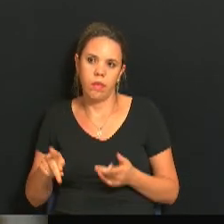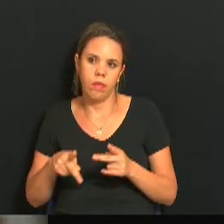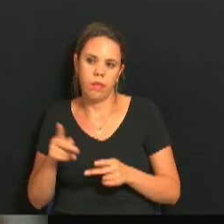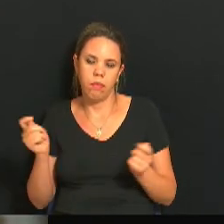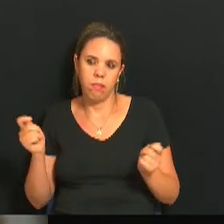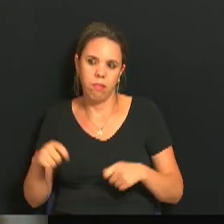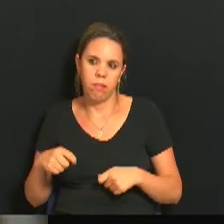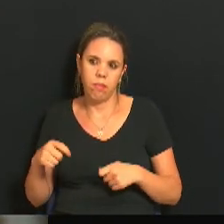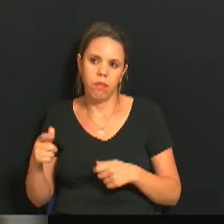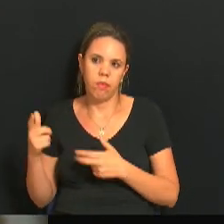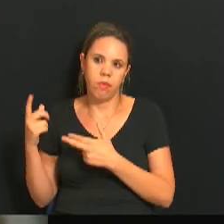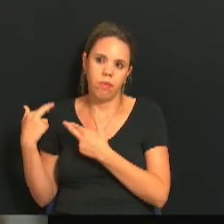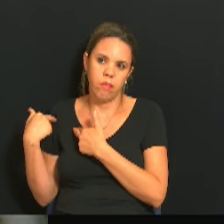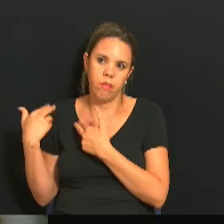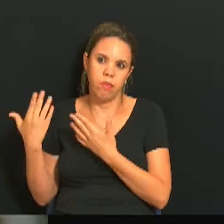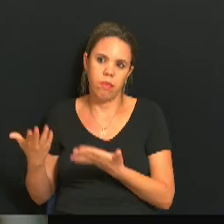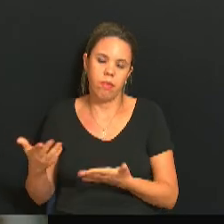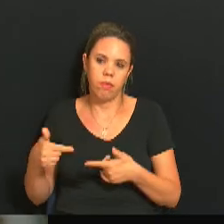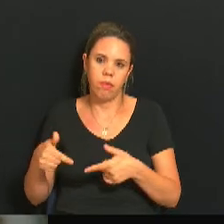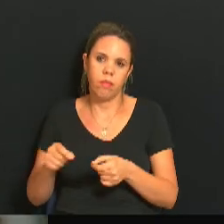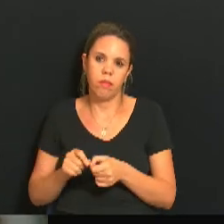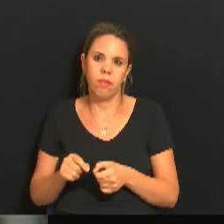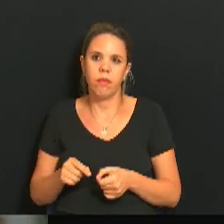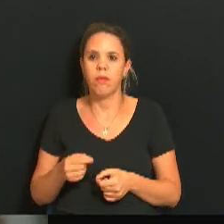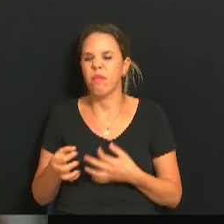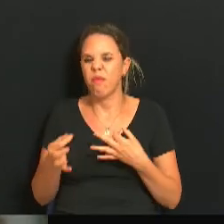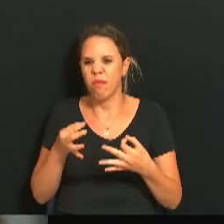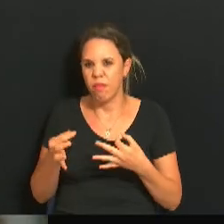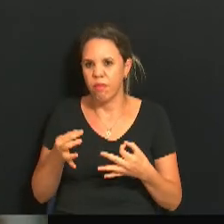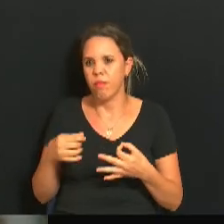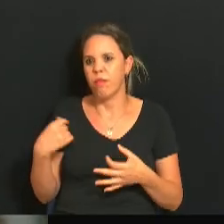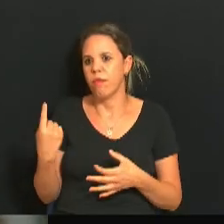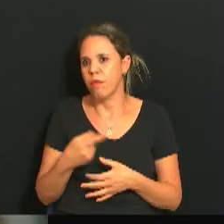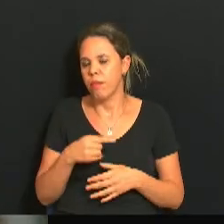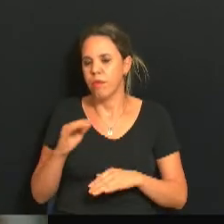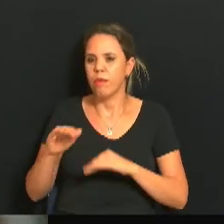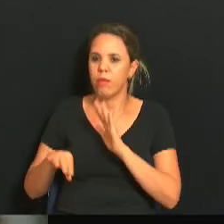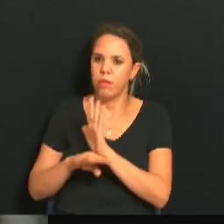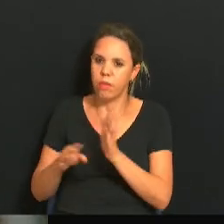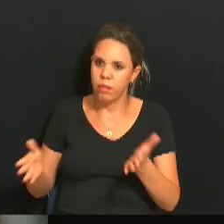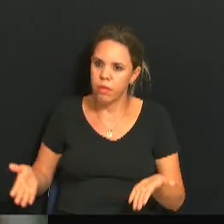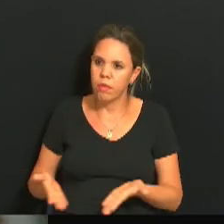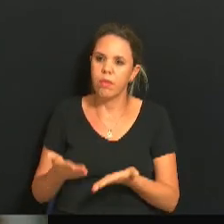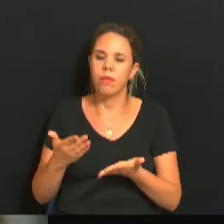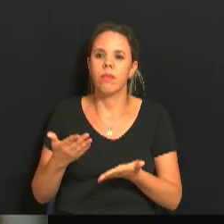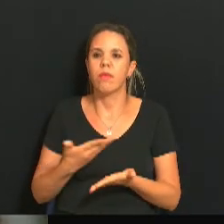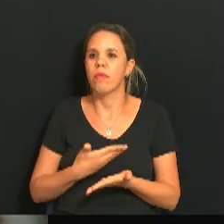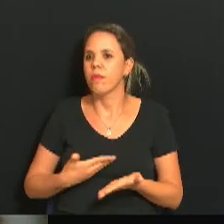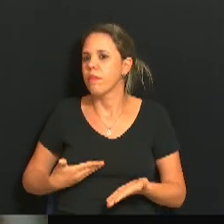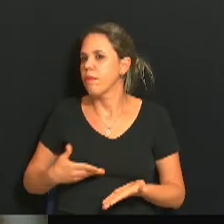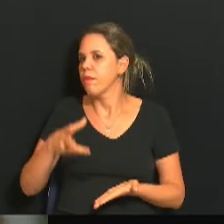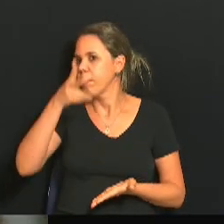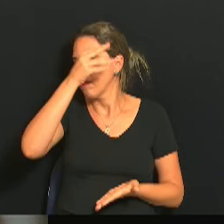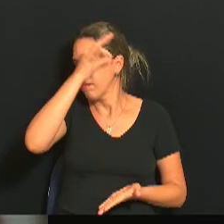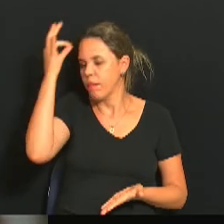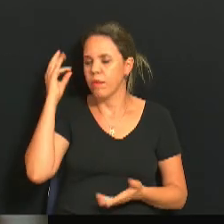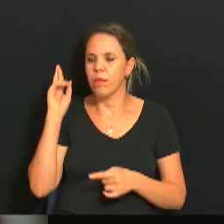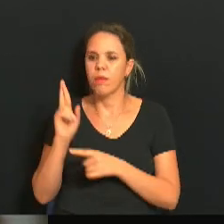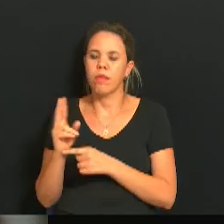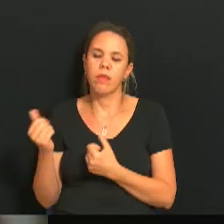competente que correm atrás as críticas Nossa que são construtivas não são problema o prefeito é muito bem